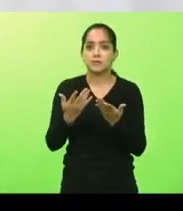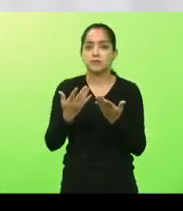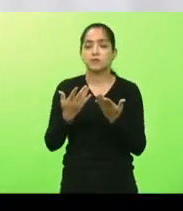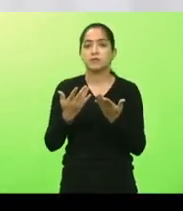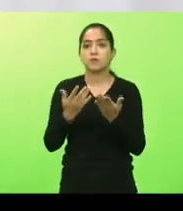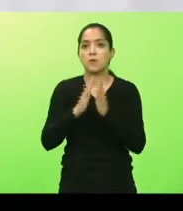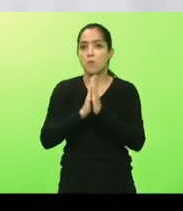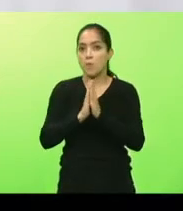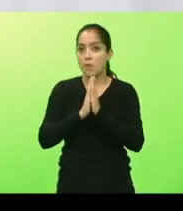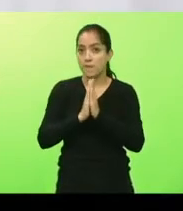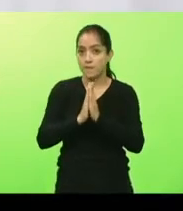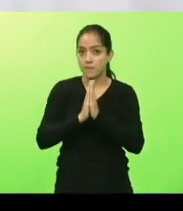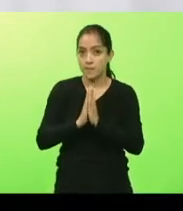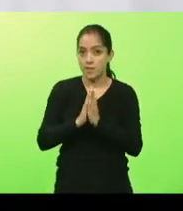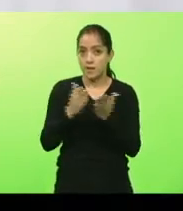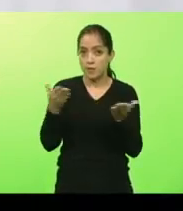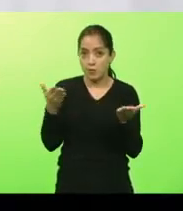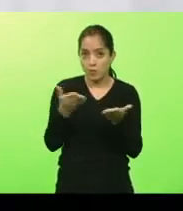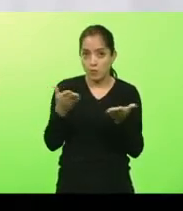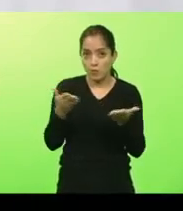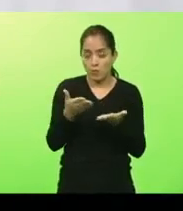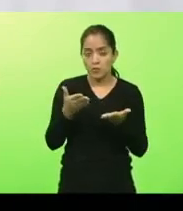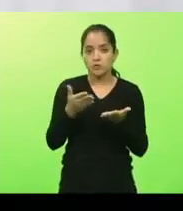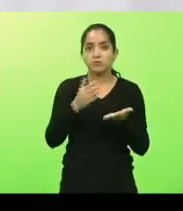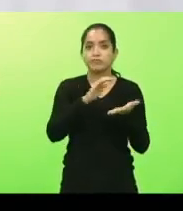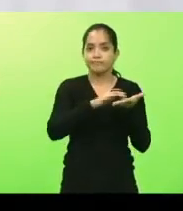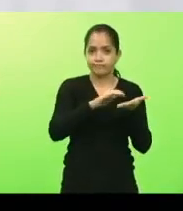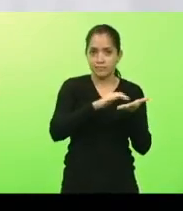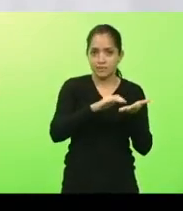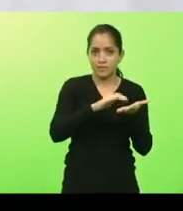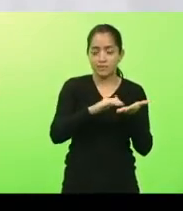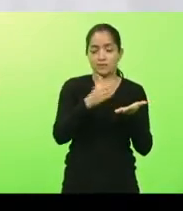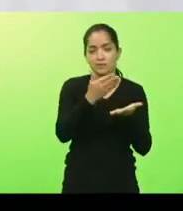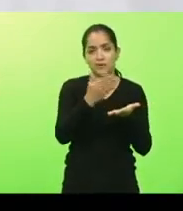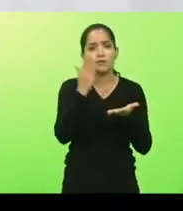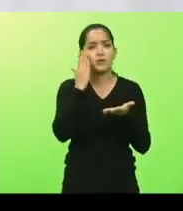um apelo. Eu sei que o secretário provavelmente vai ouvir,